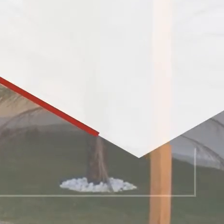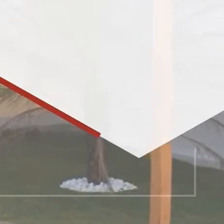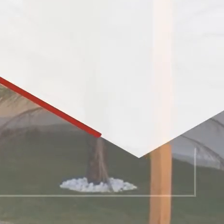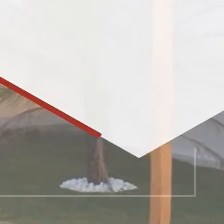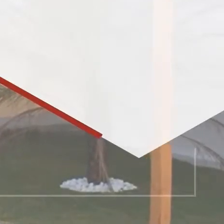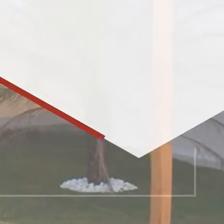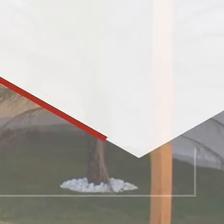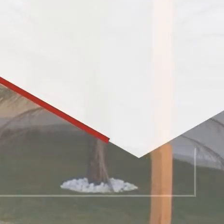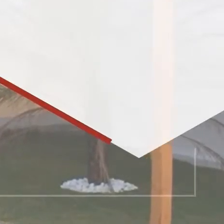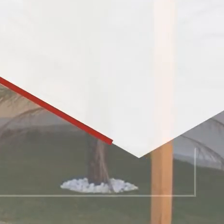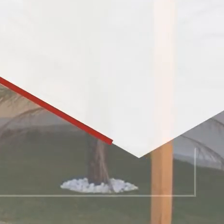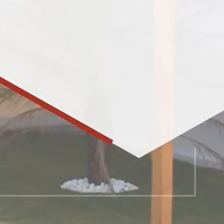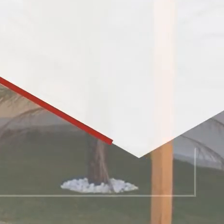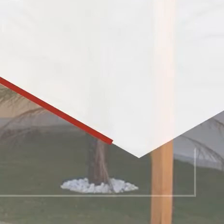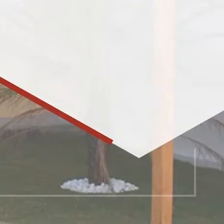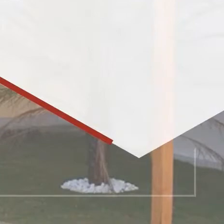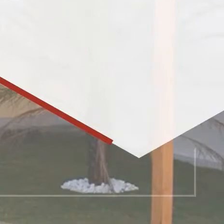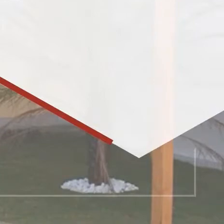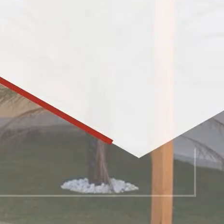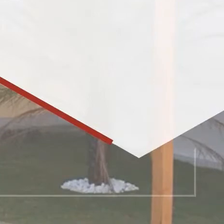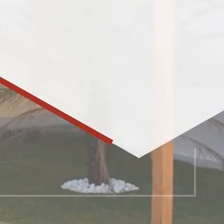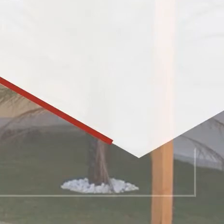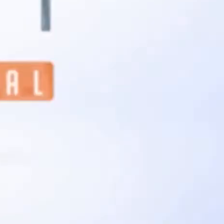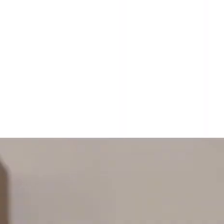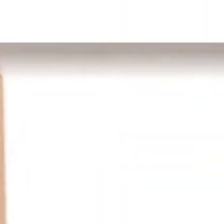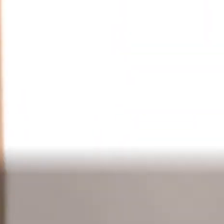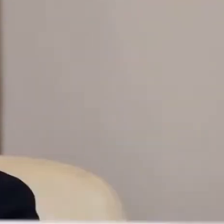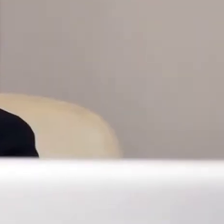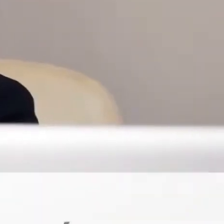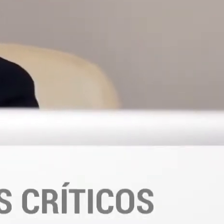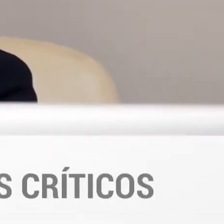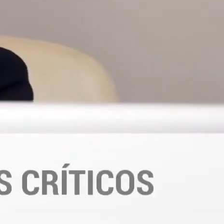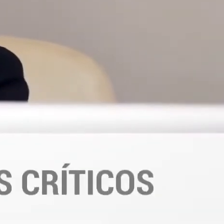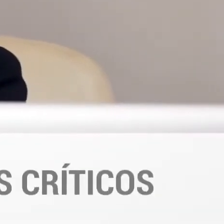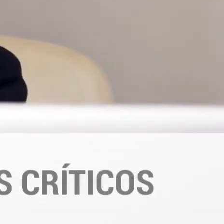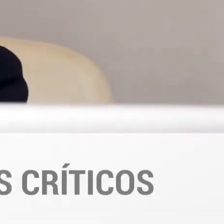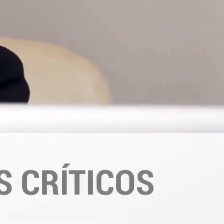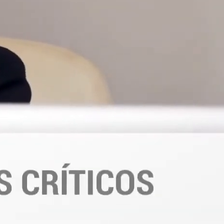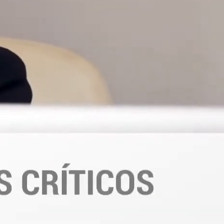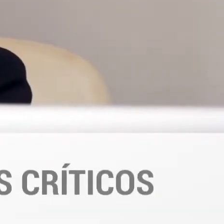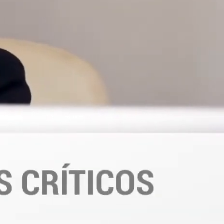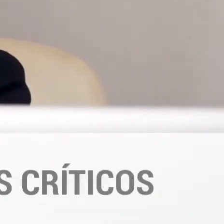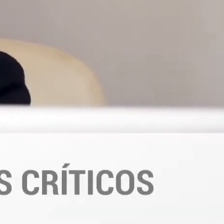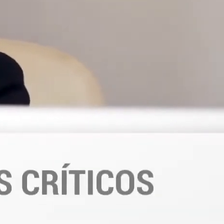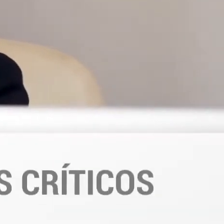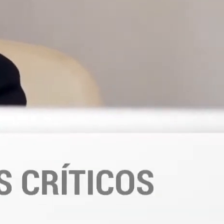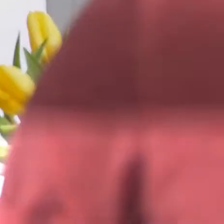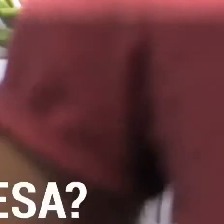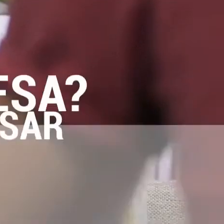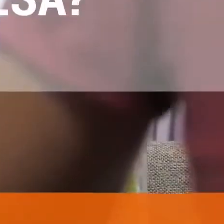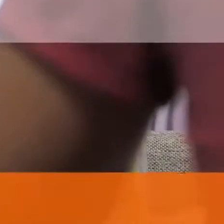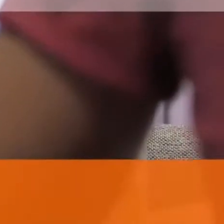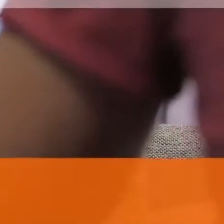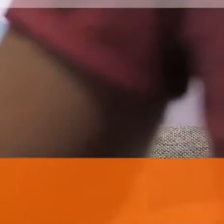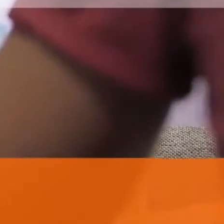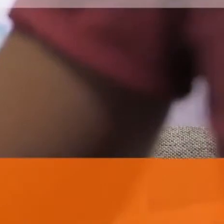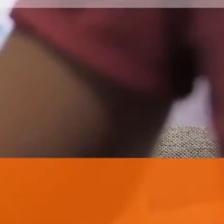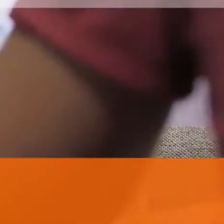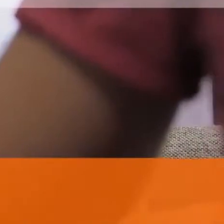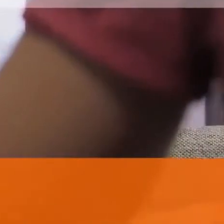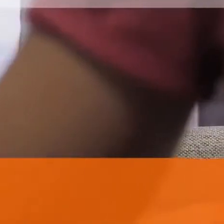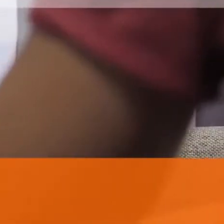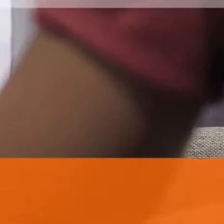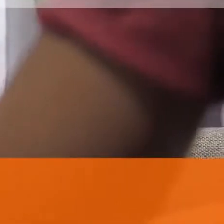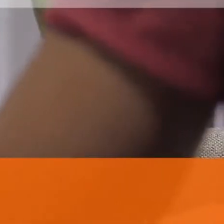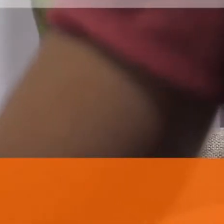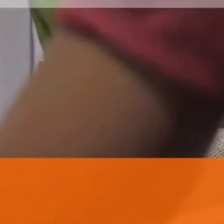992926692. Com a Viane Moura, morar bem ficou mais fácil. Já parou para pensar que nos momentos críticos os seus clientes podem